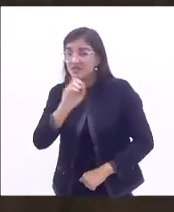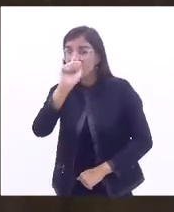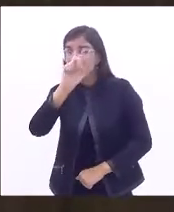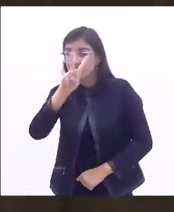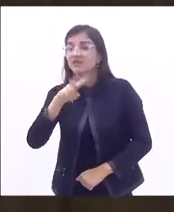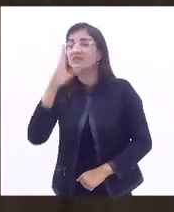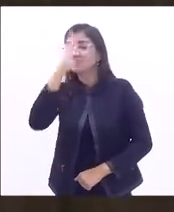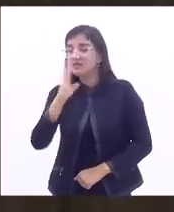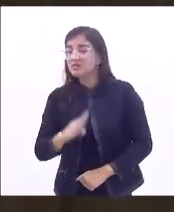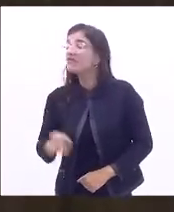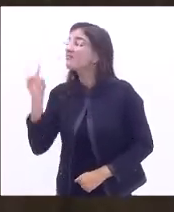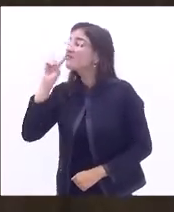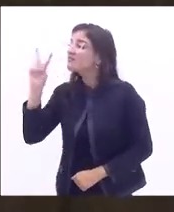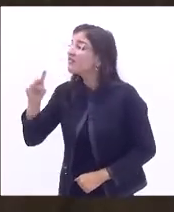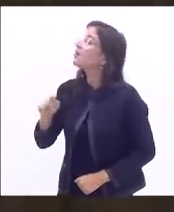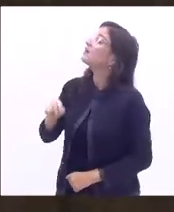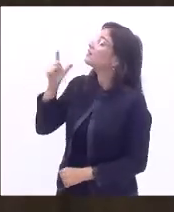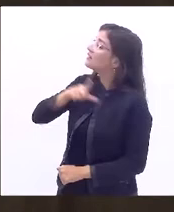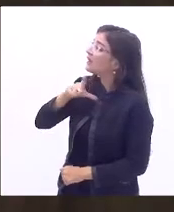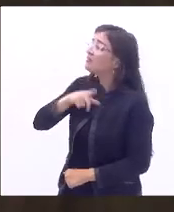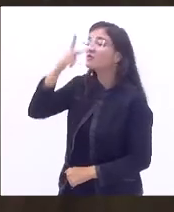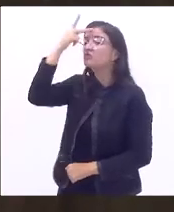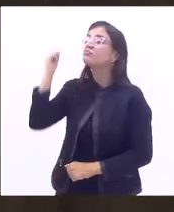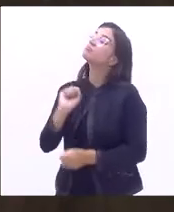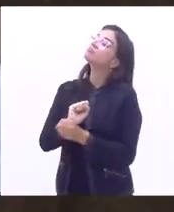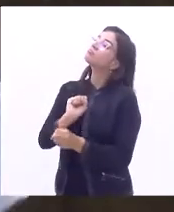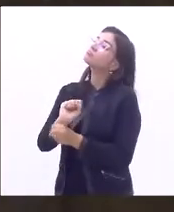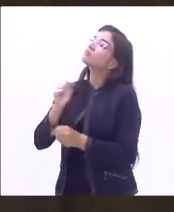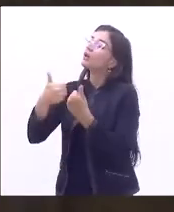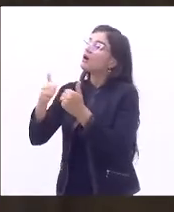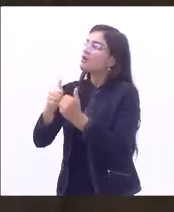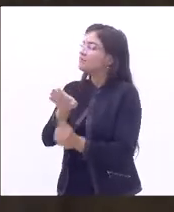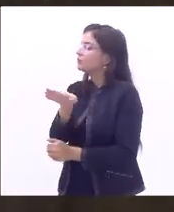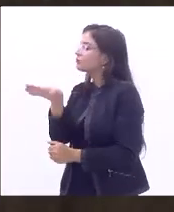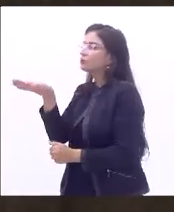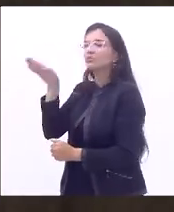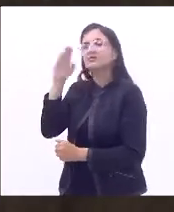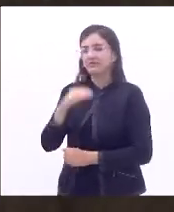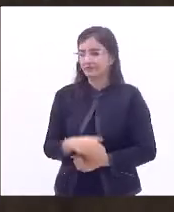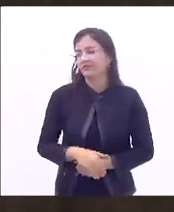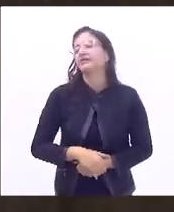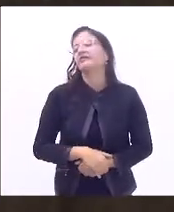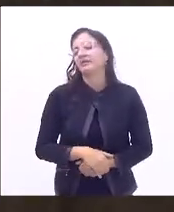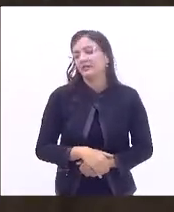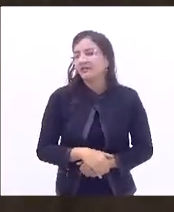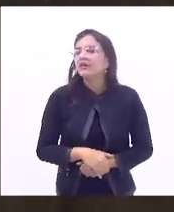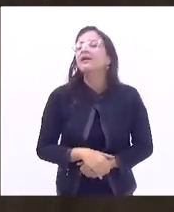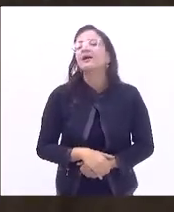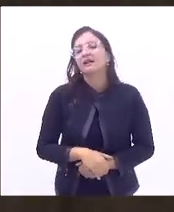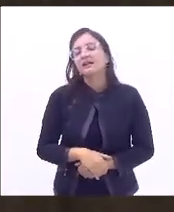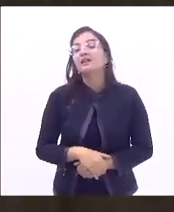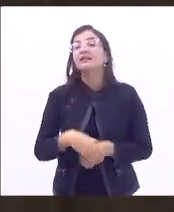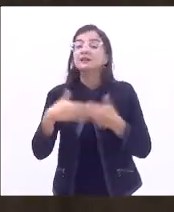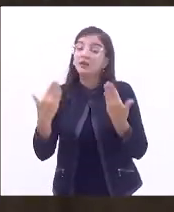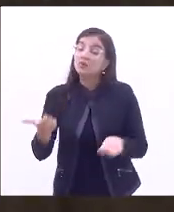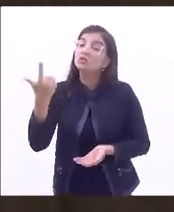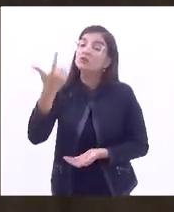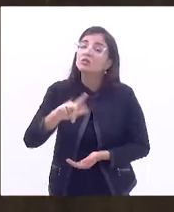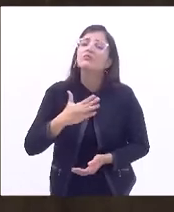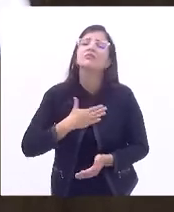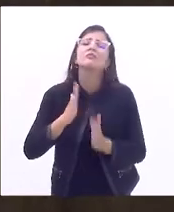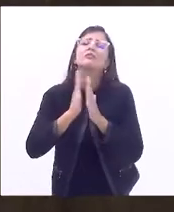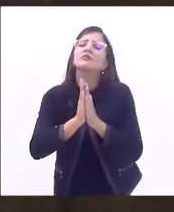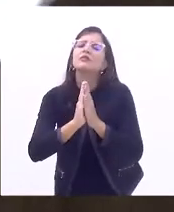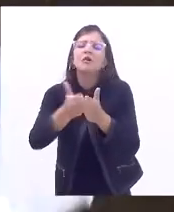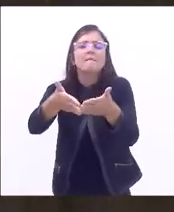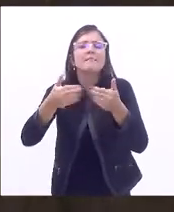que são tudo técnicos especializados, e essa mão de obra a nossa região da Zona Oeste não tem. Então, mais uma vez, eu peço aqui aos meus pares